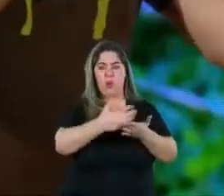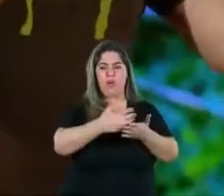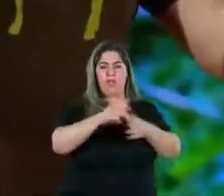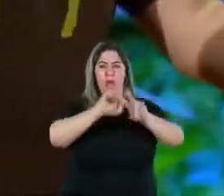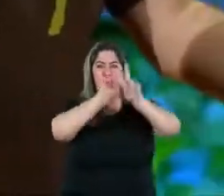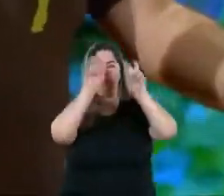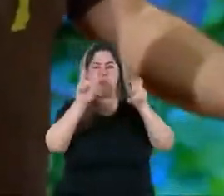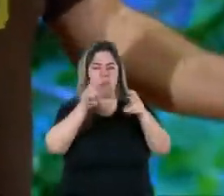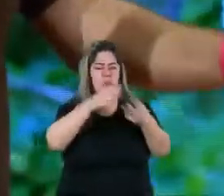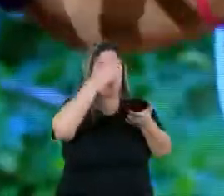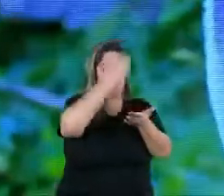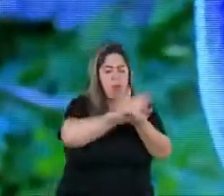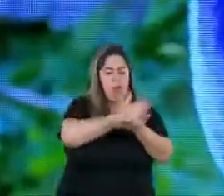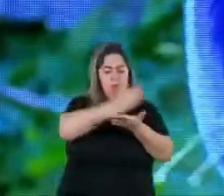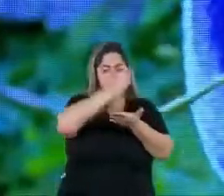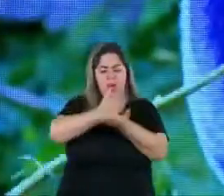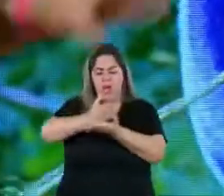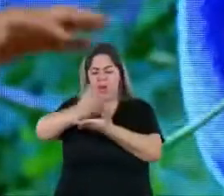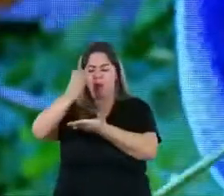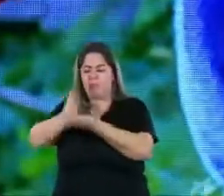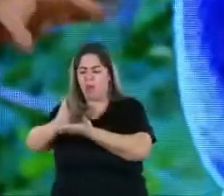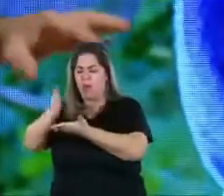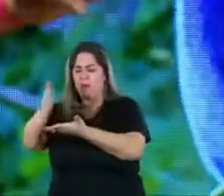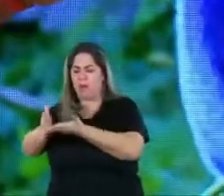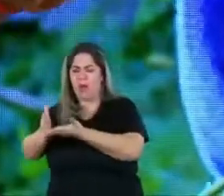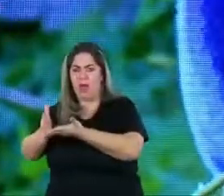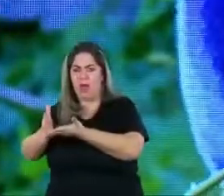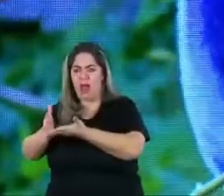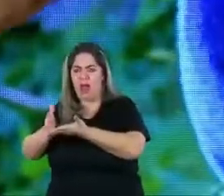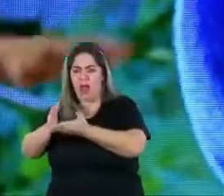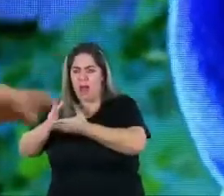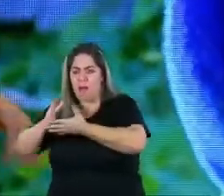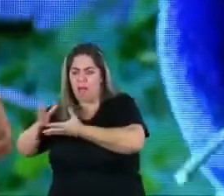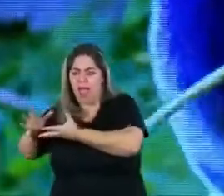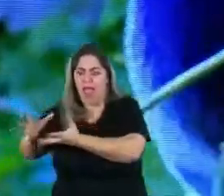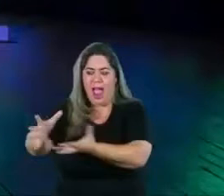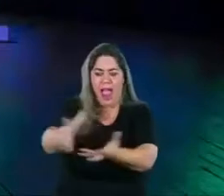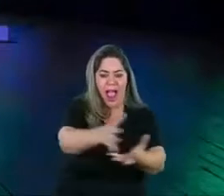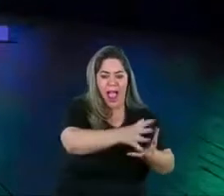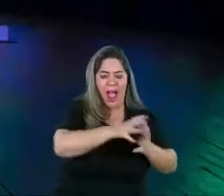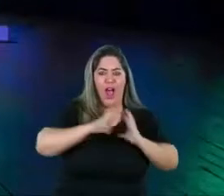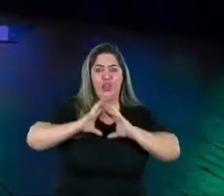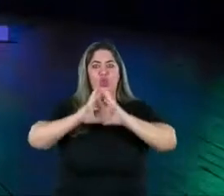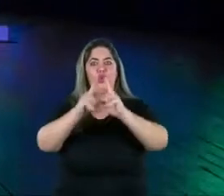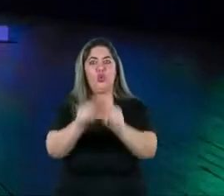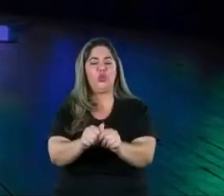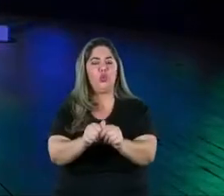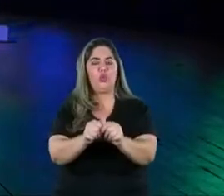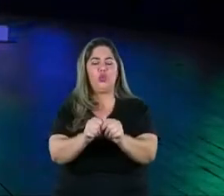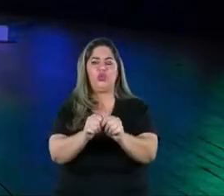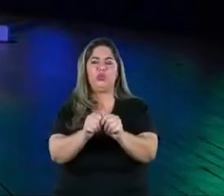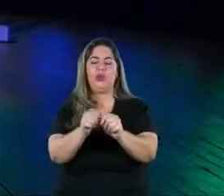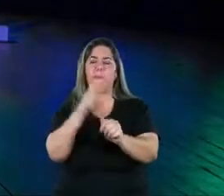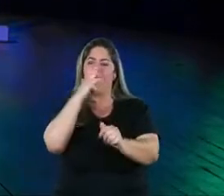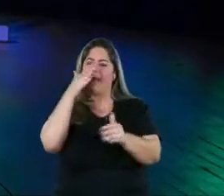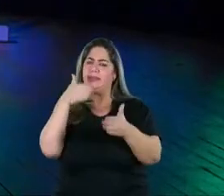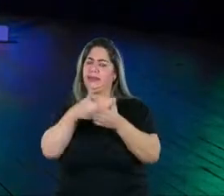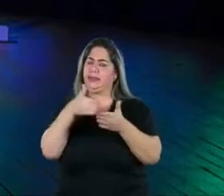um fragmento considerar o todo, muitas vezes pode ser uma ideia limitada.